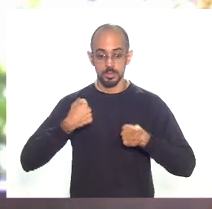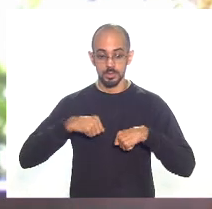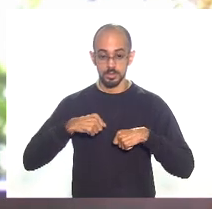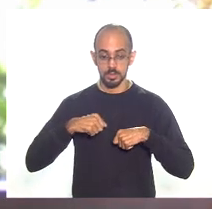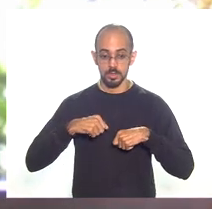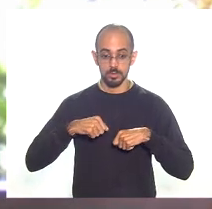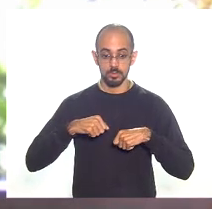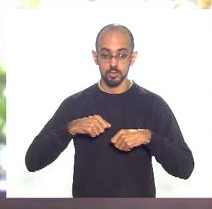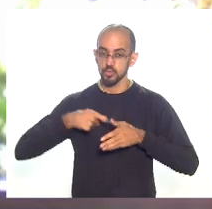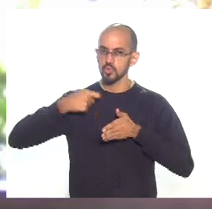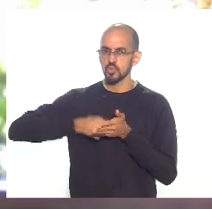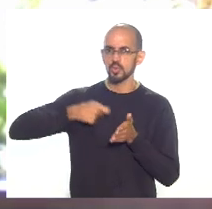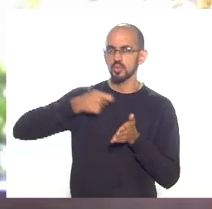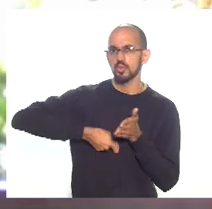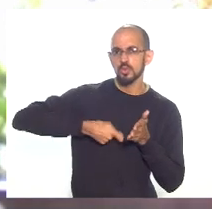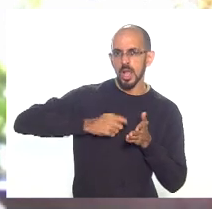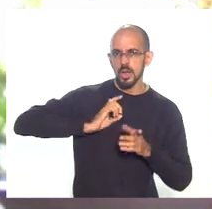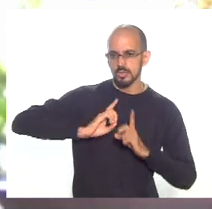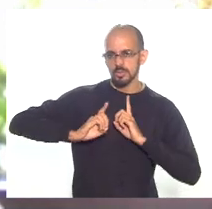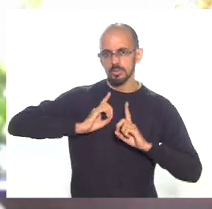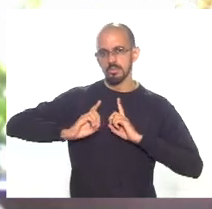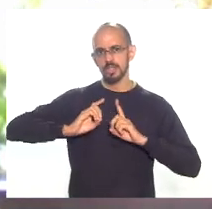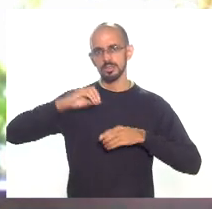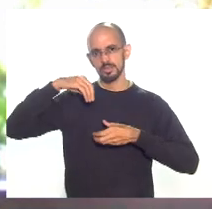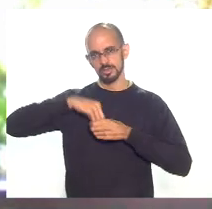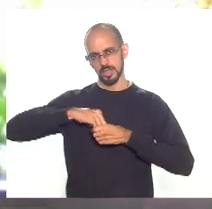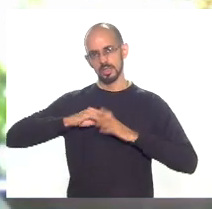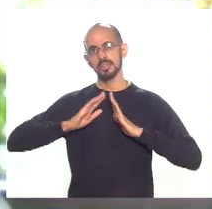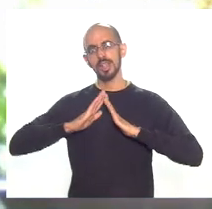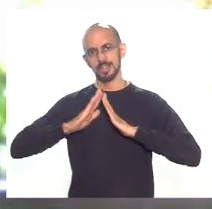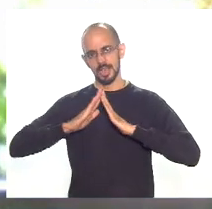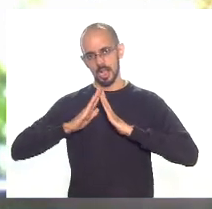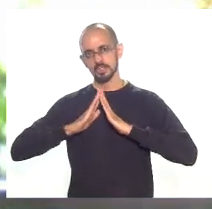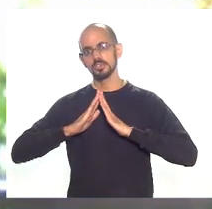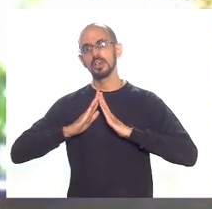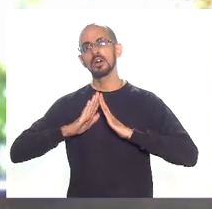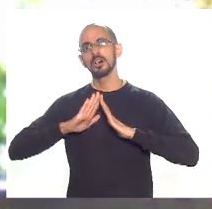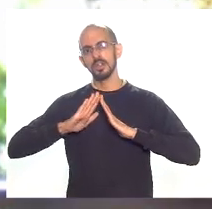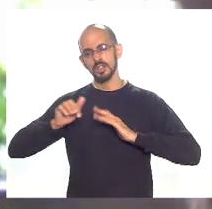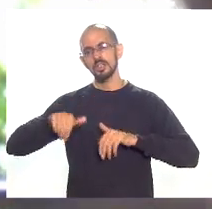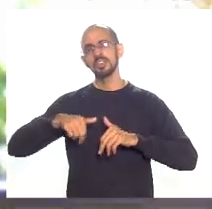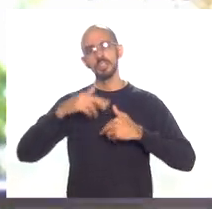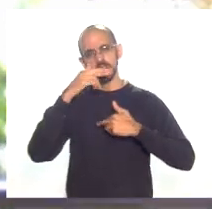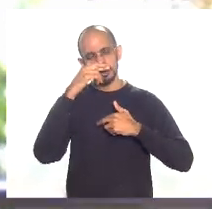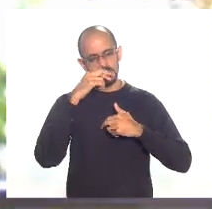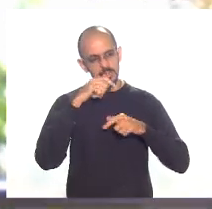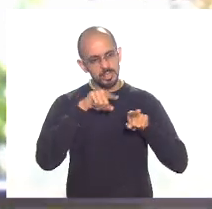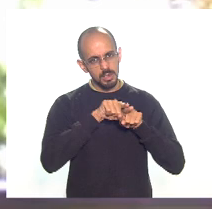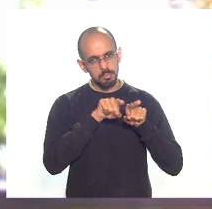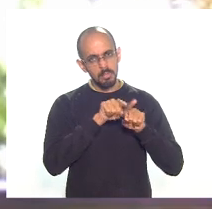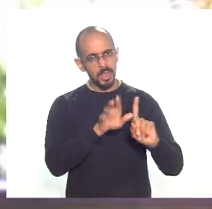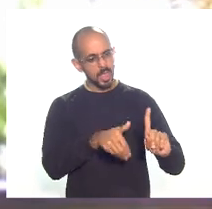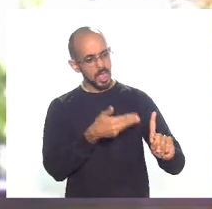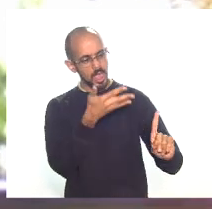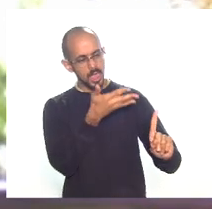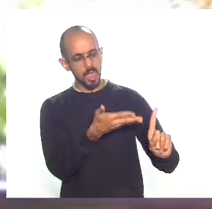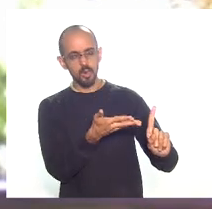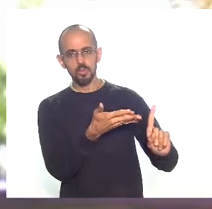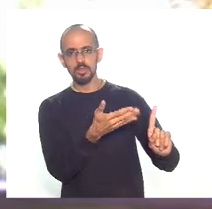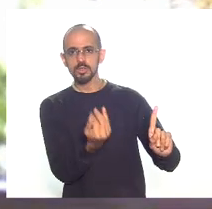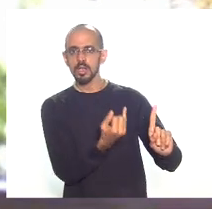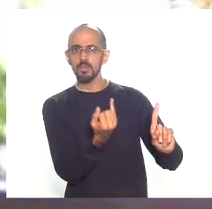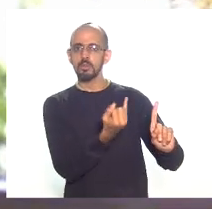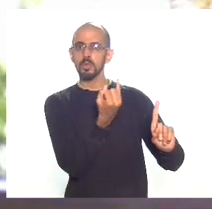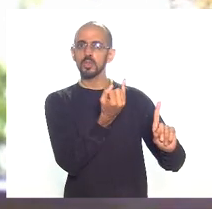enfrentar os debates dentro do plenário desta casa reconhecendo inclusive a importância de se